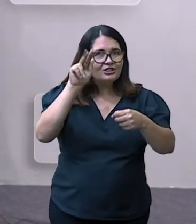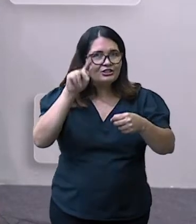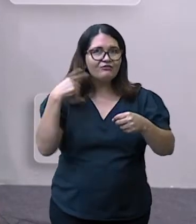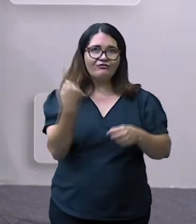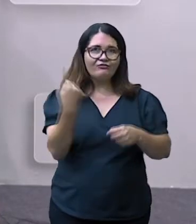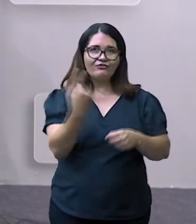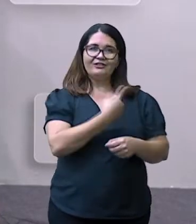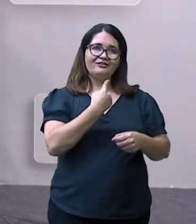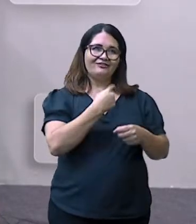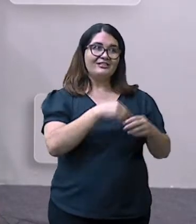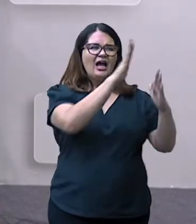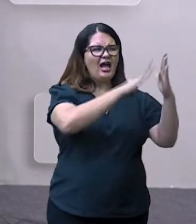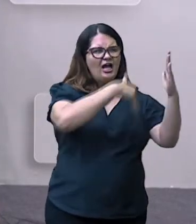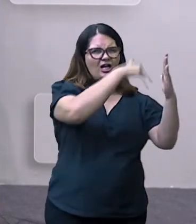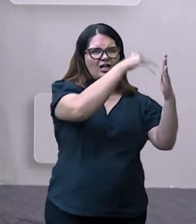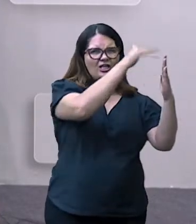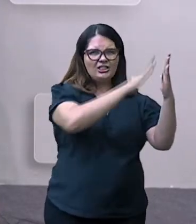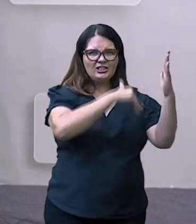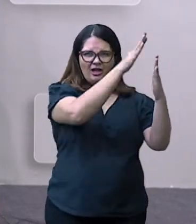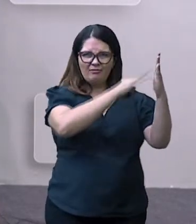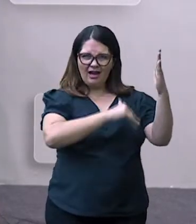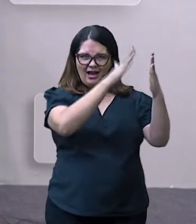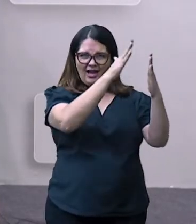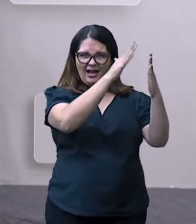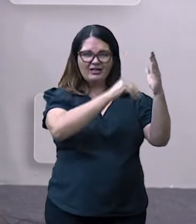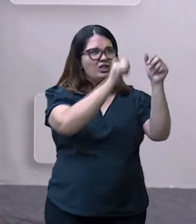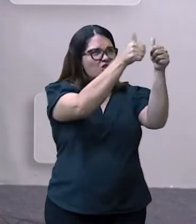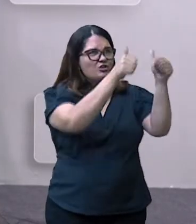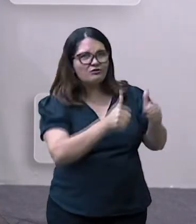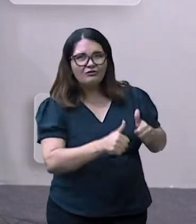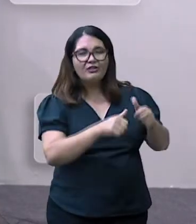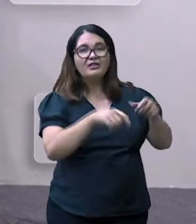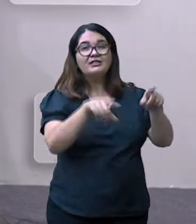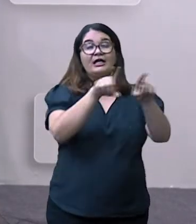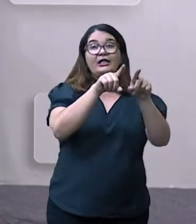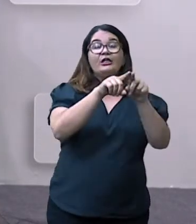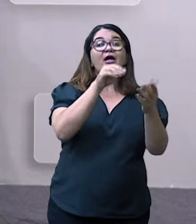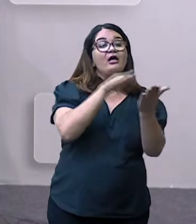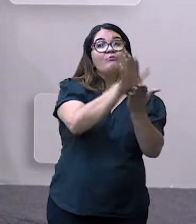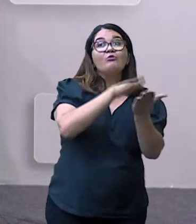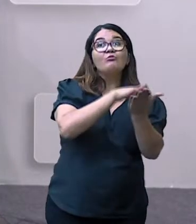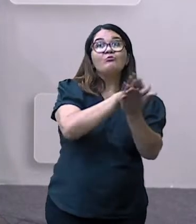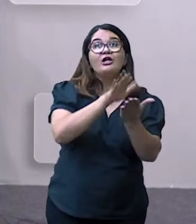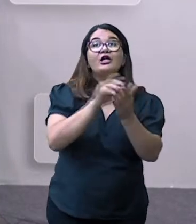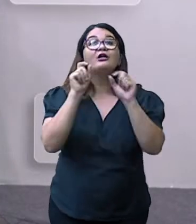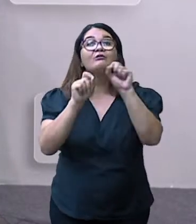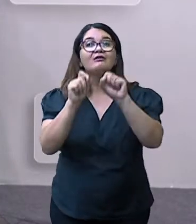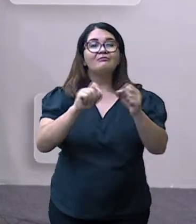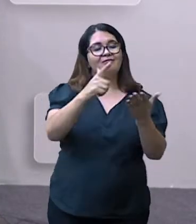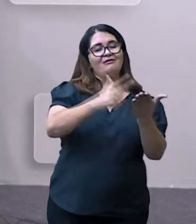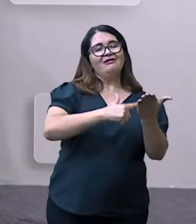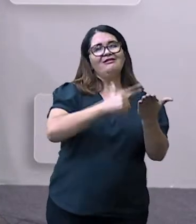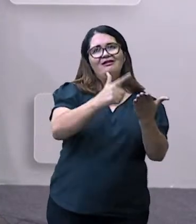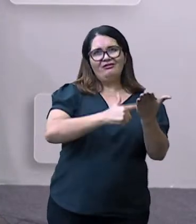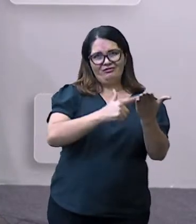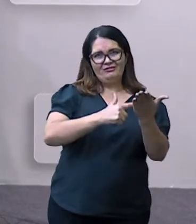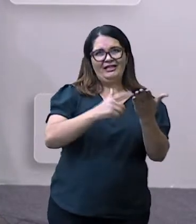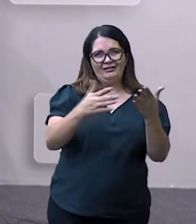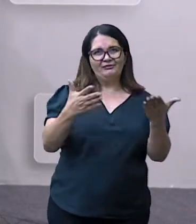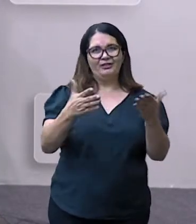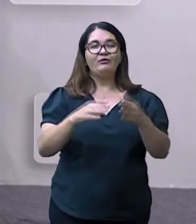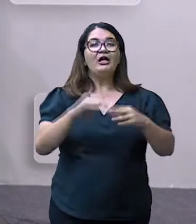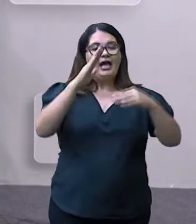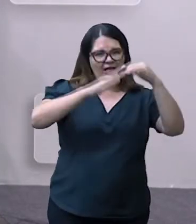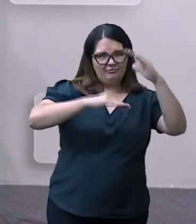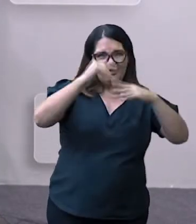passeia pelos pincéis, esculturas, cinema e livros. Seu talento é nato e vem de família.